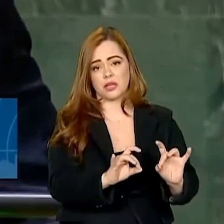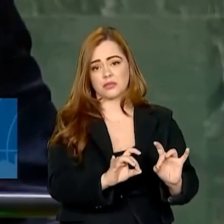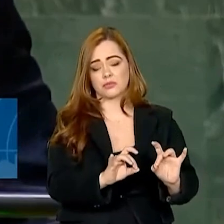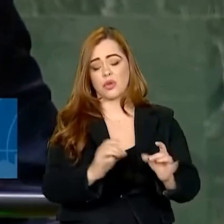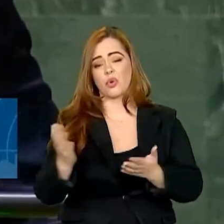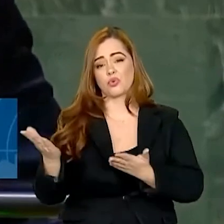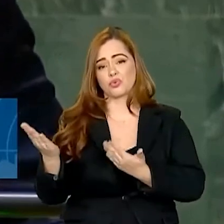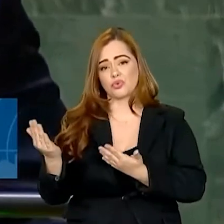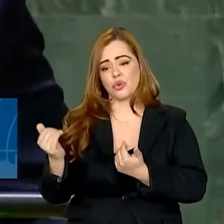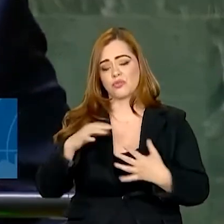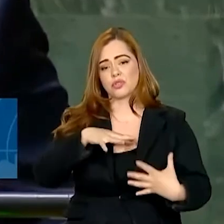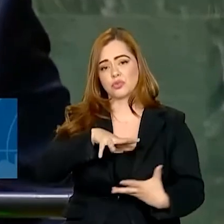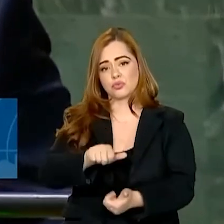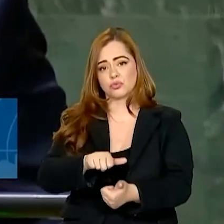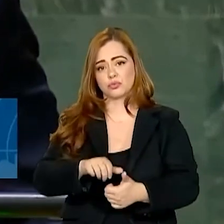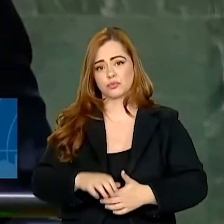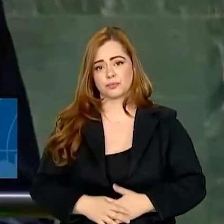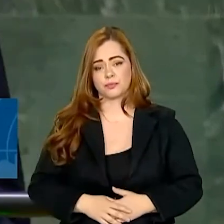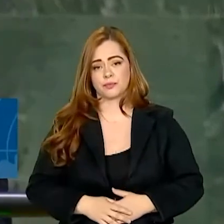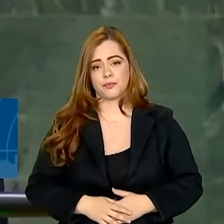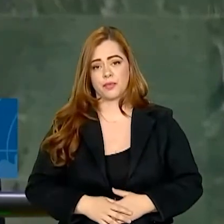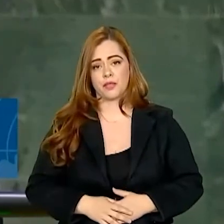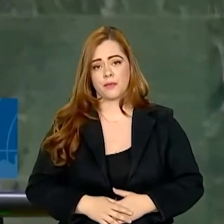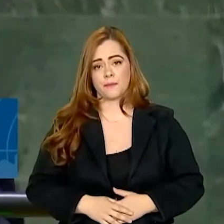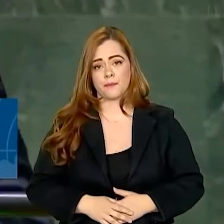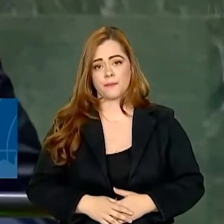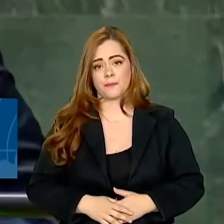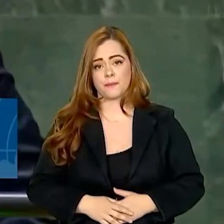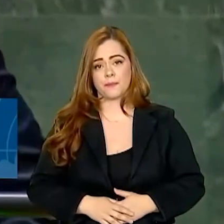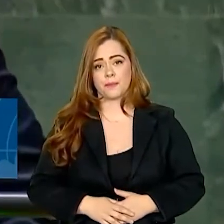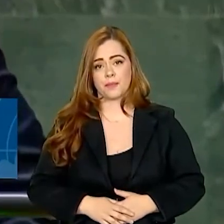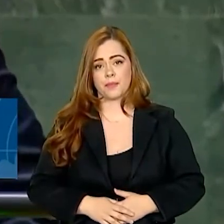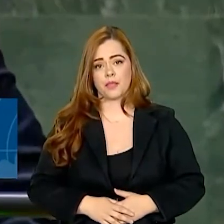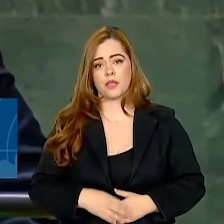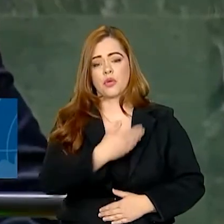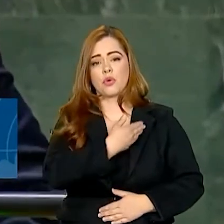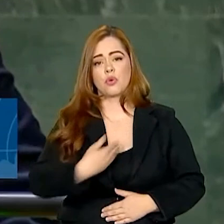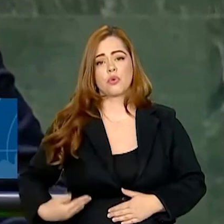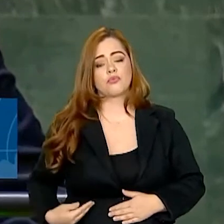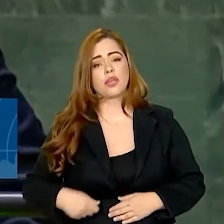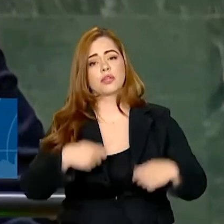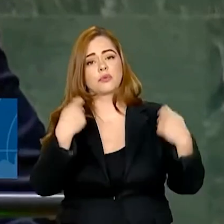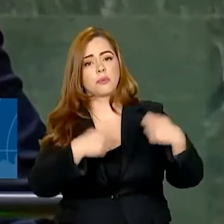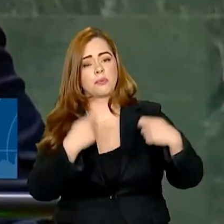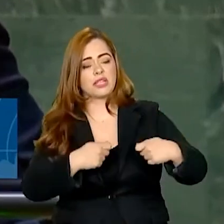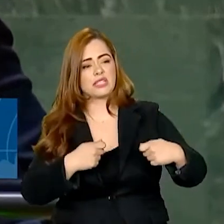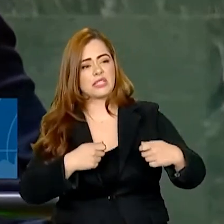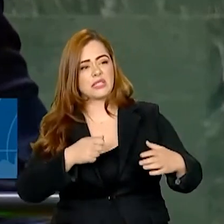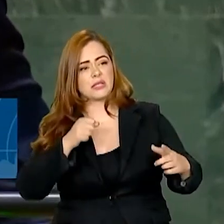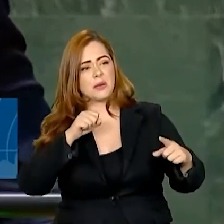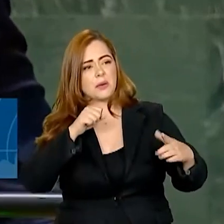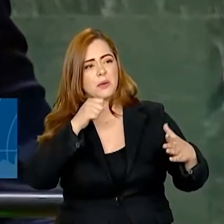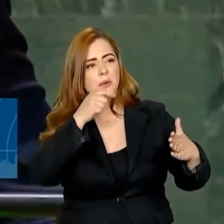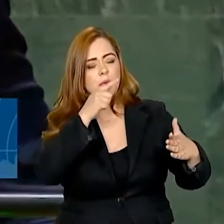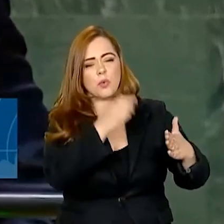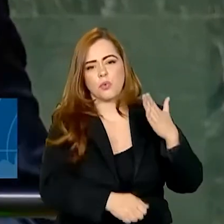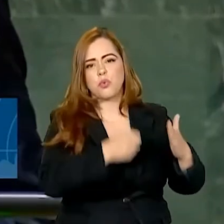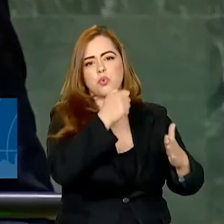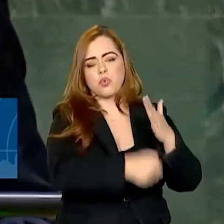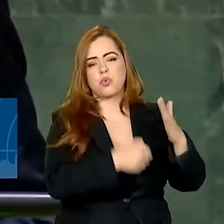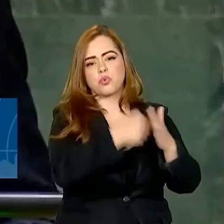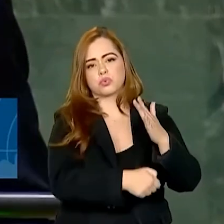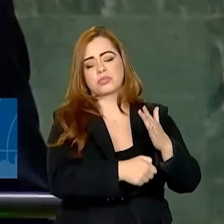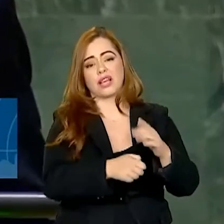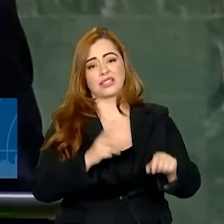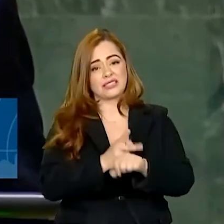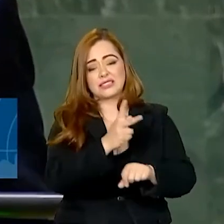os jovens do mundo. Os governos precisam romper com a dissonância cada vez maior entre a